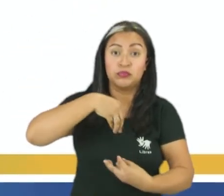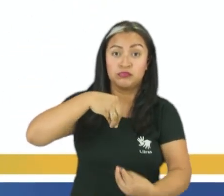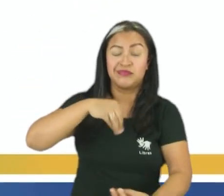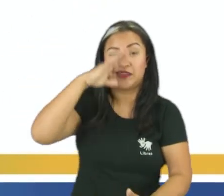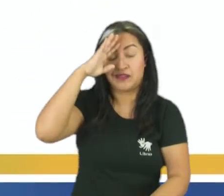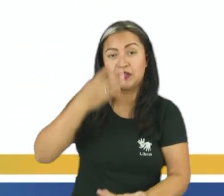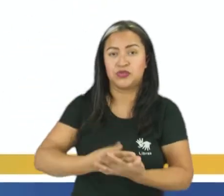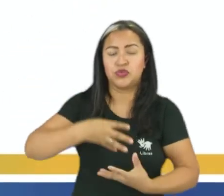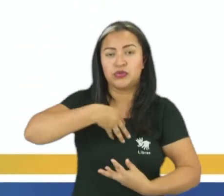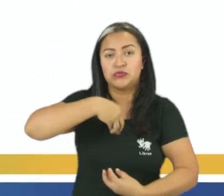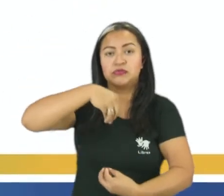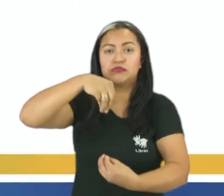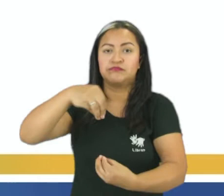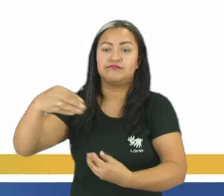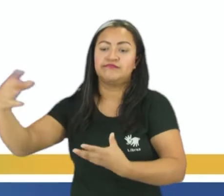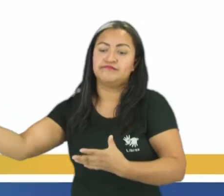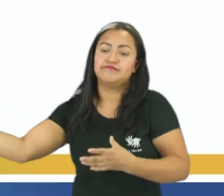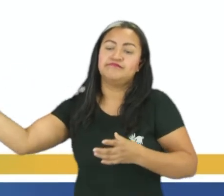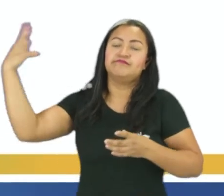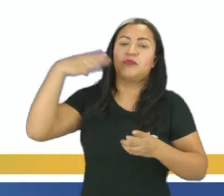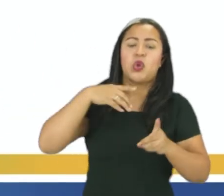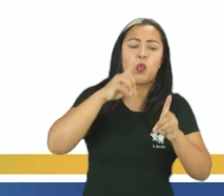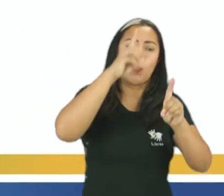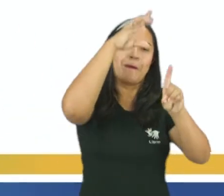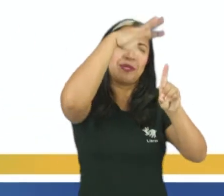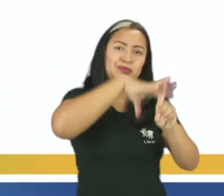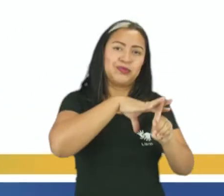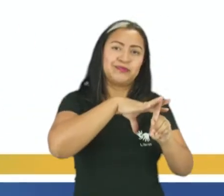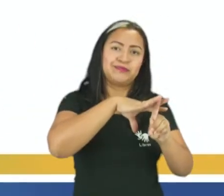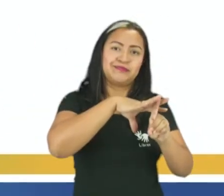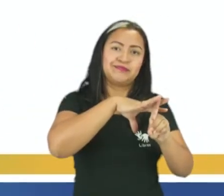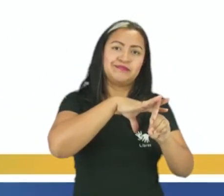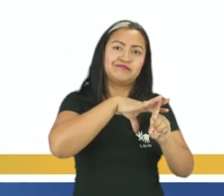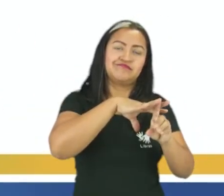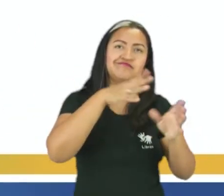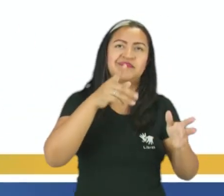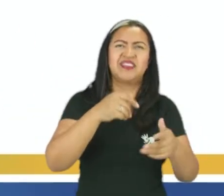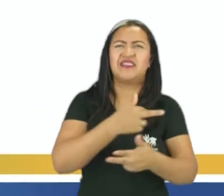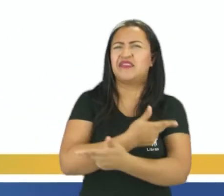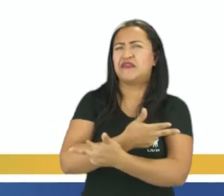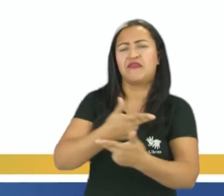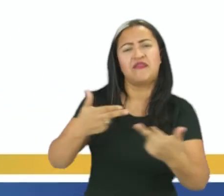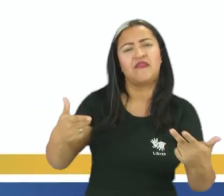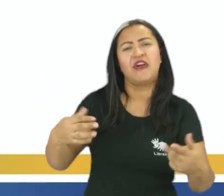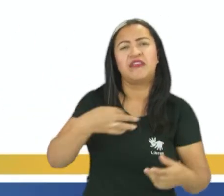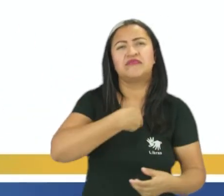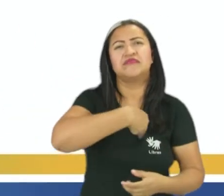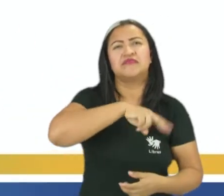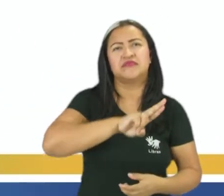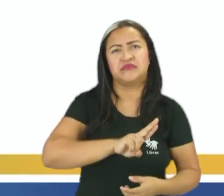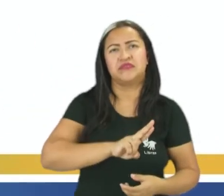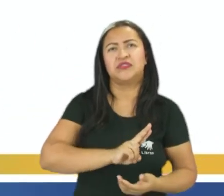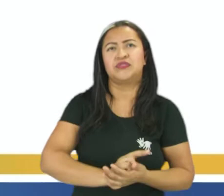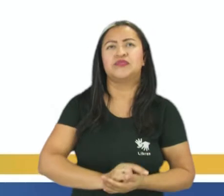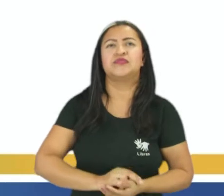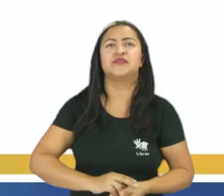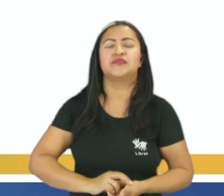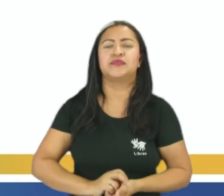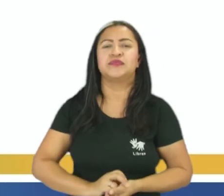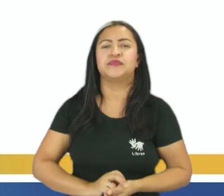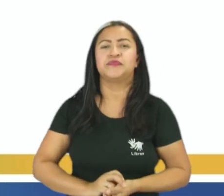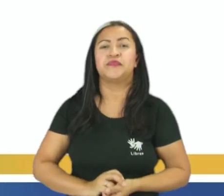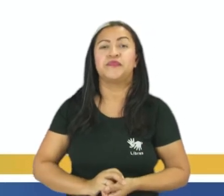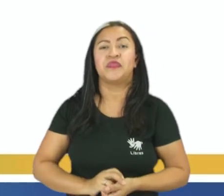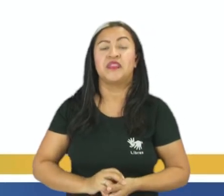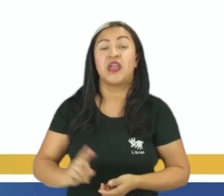guia, né, se apresenta e incorpora as pessoas. Aí tem a pombagira, o caboclo, o preto velho, né? Que algumas